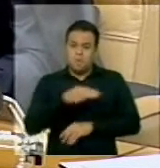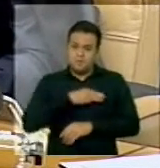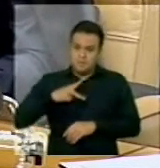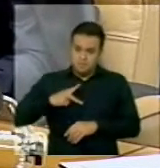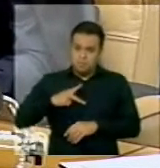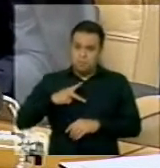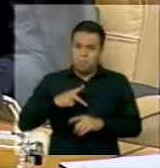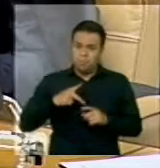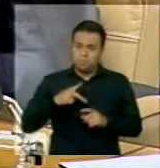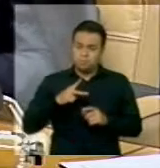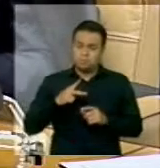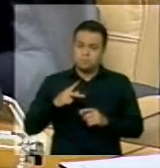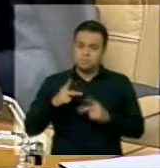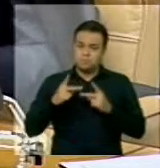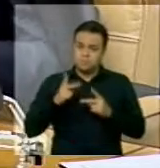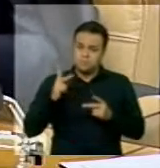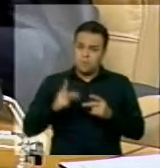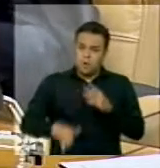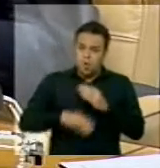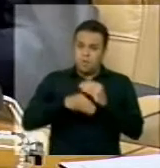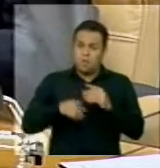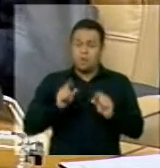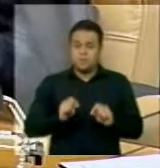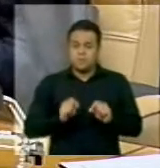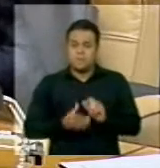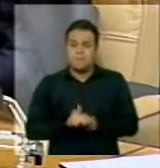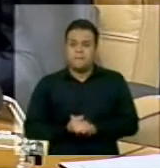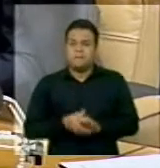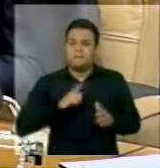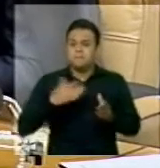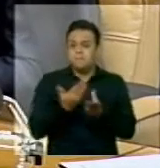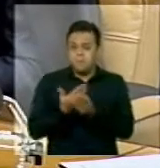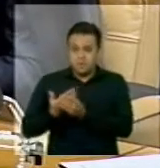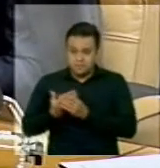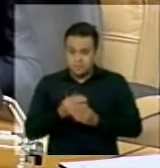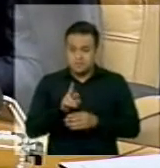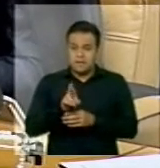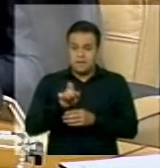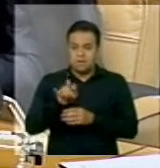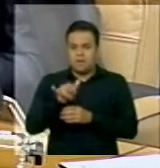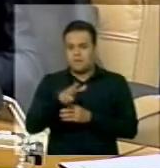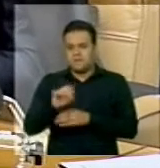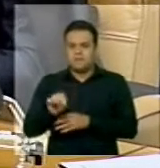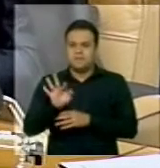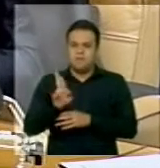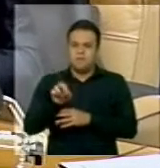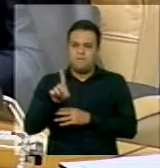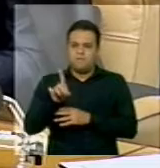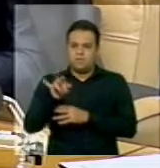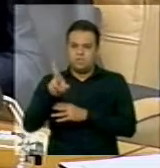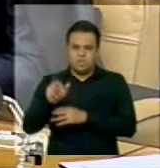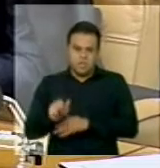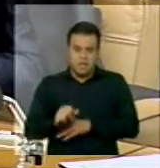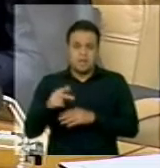que a ausência de vistoria prévia para início de processo de regularização fundiária de imóveis rurais de até 4